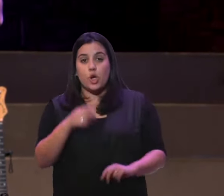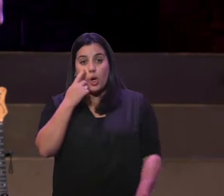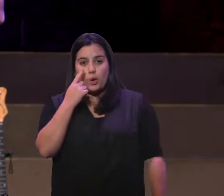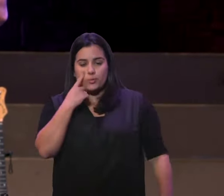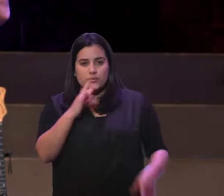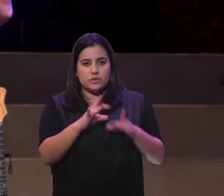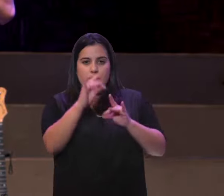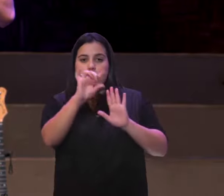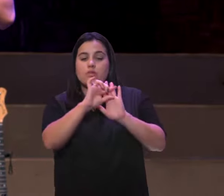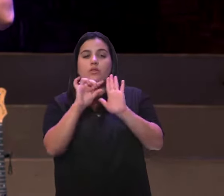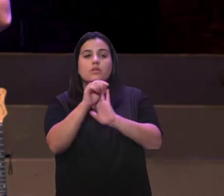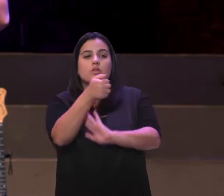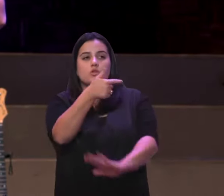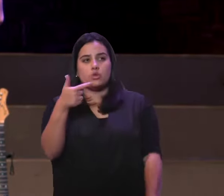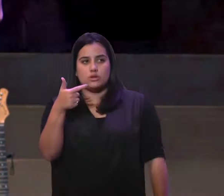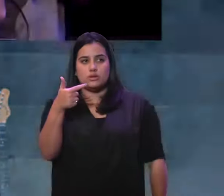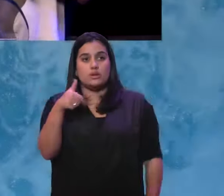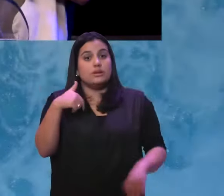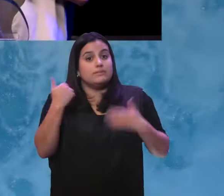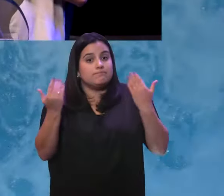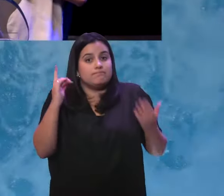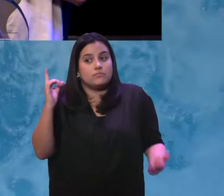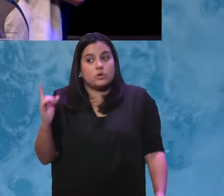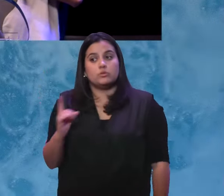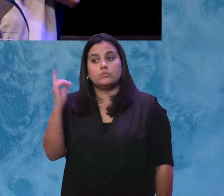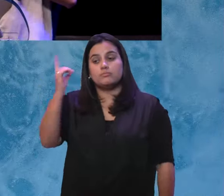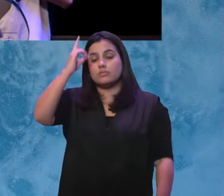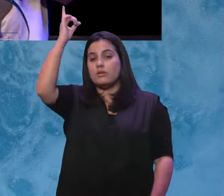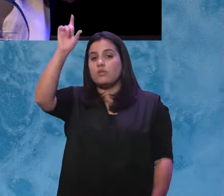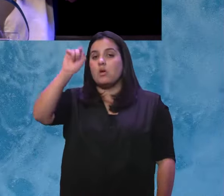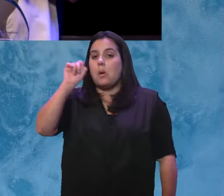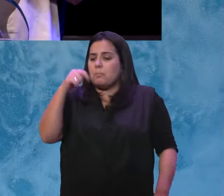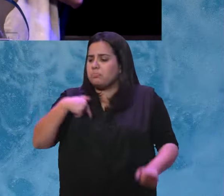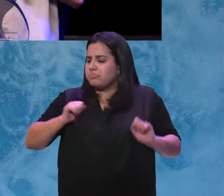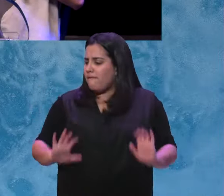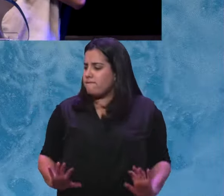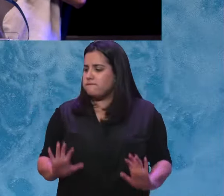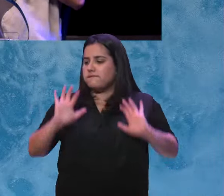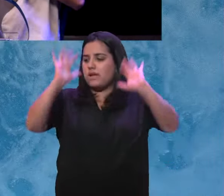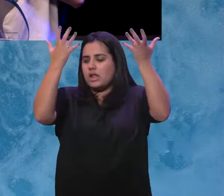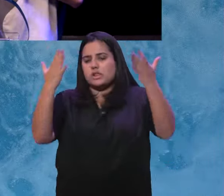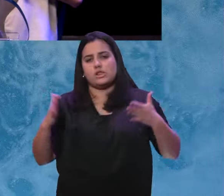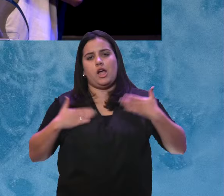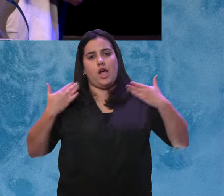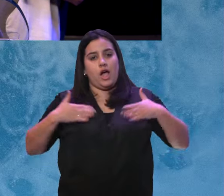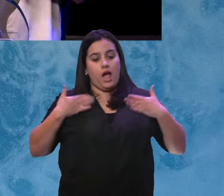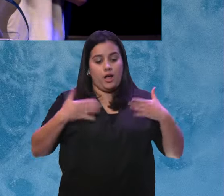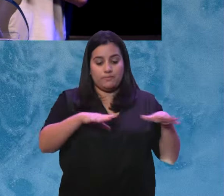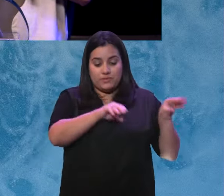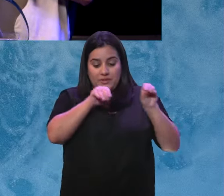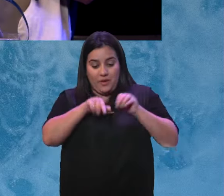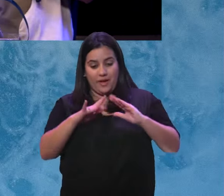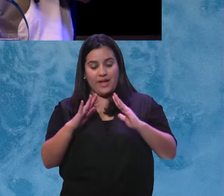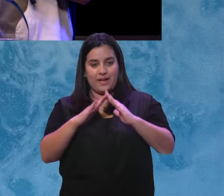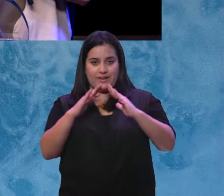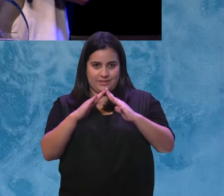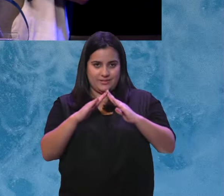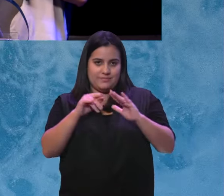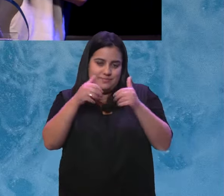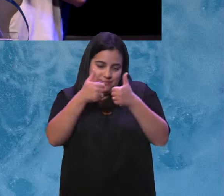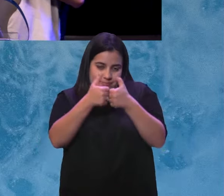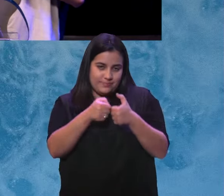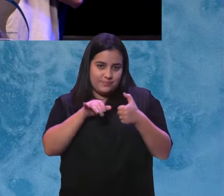12 em diante: então Davi, com grande festa, foi à casa de Obed-edom e ordenou que